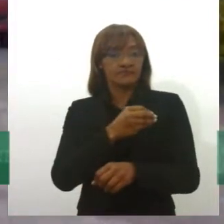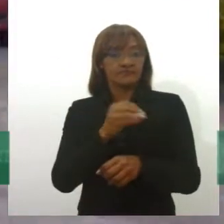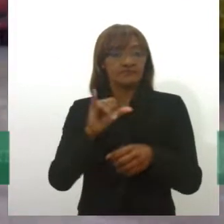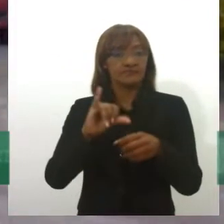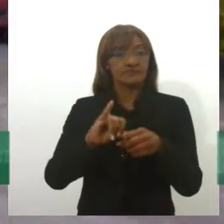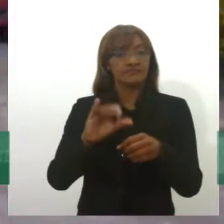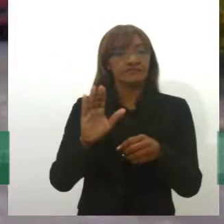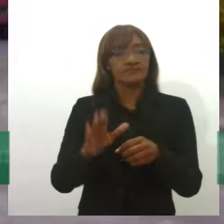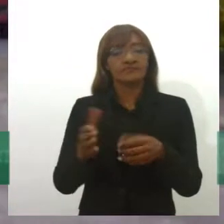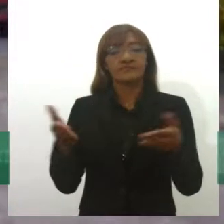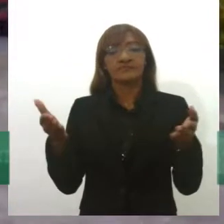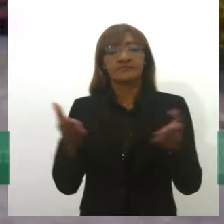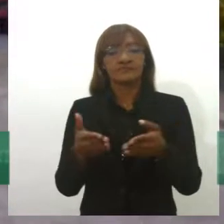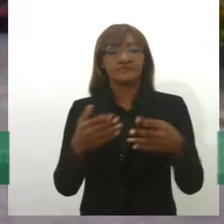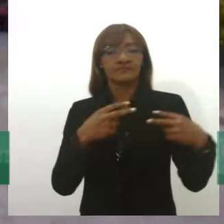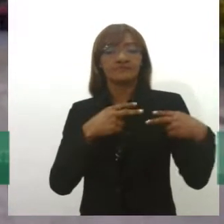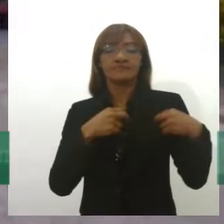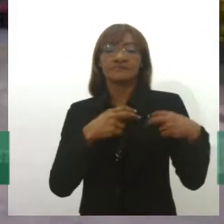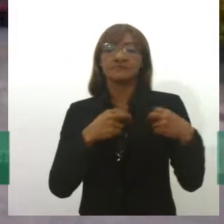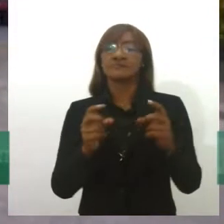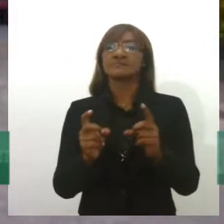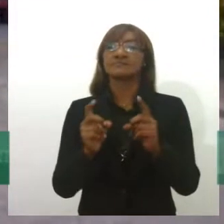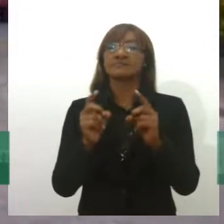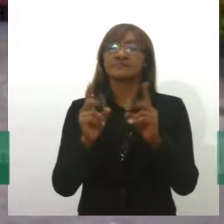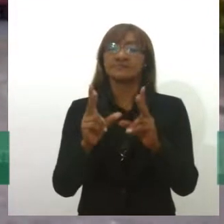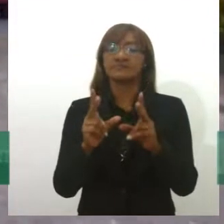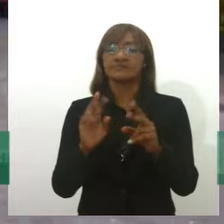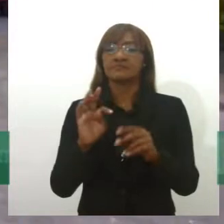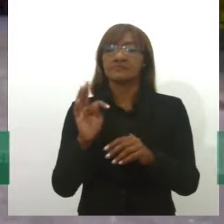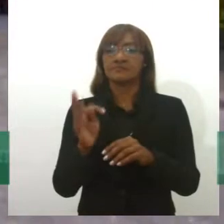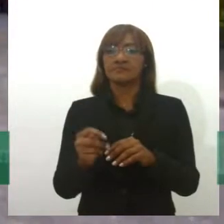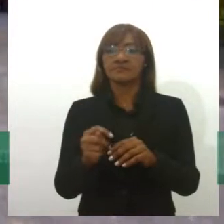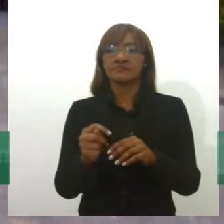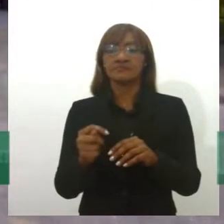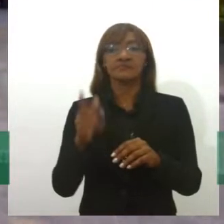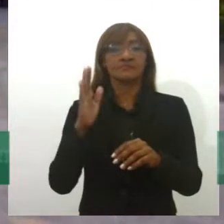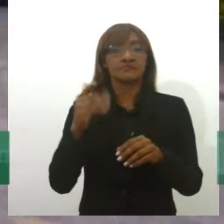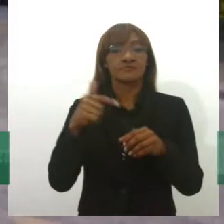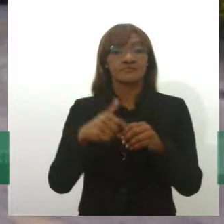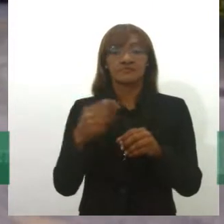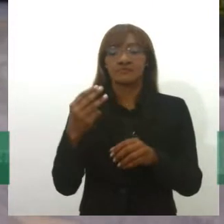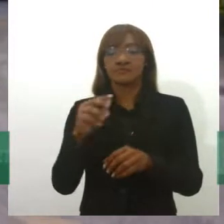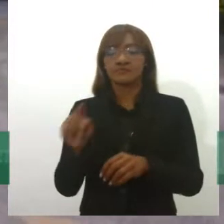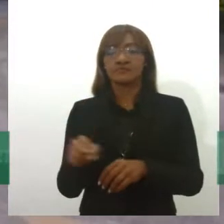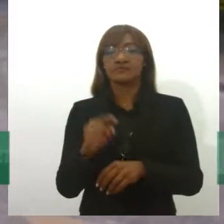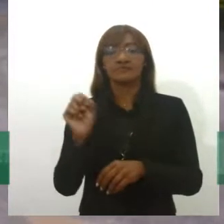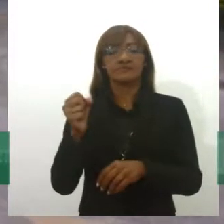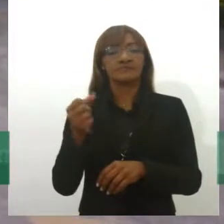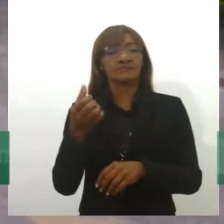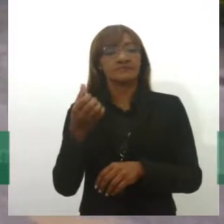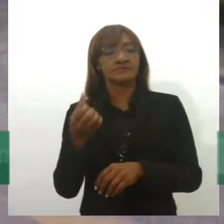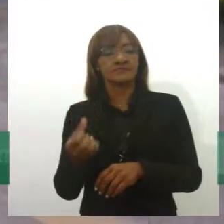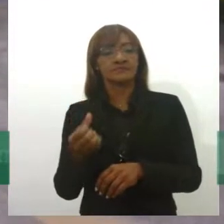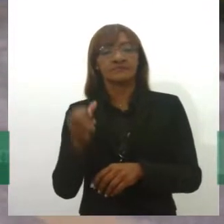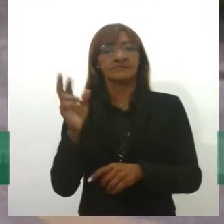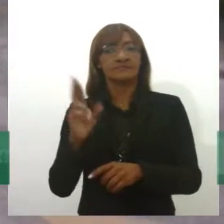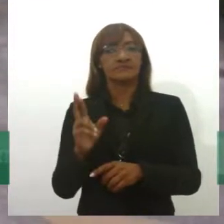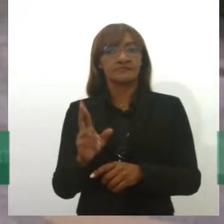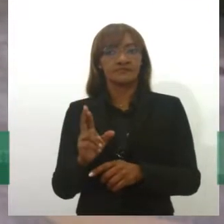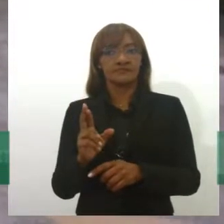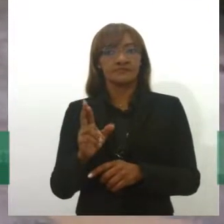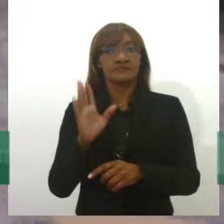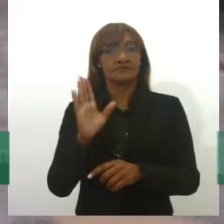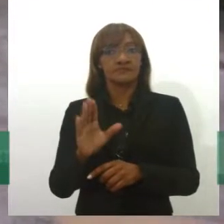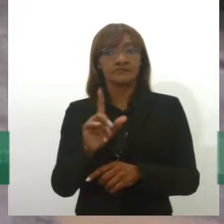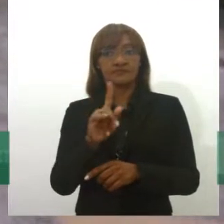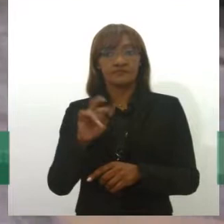o valor que a Petrobras vende para as distribuidoras passa a ser de R$ 3,86 por litro para a gasolina